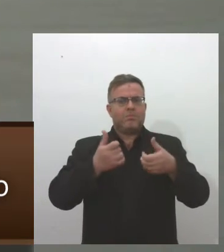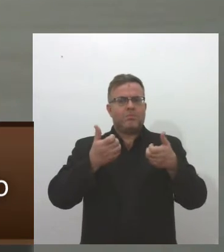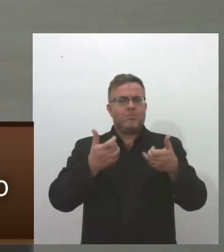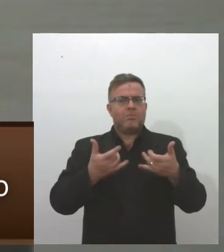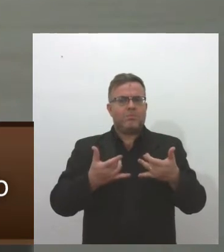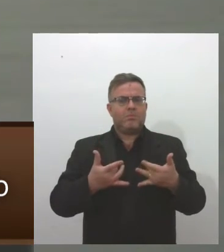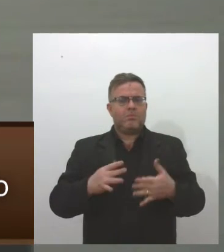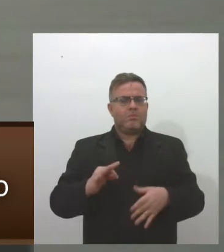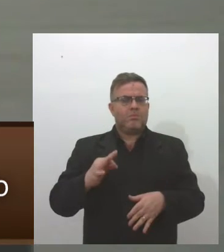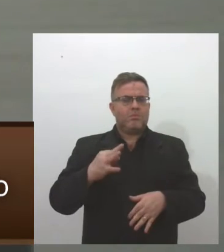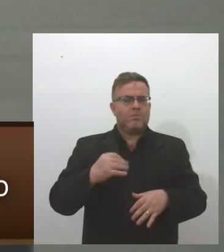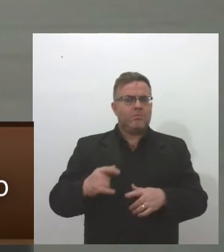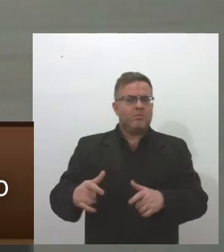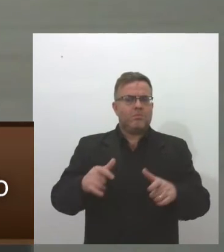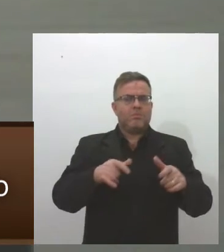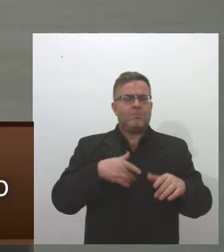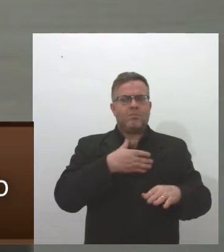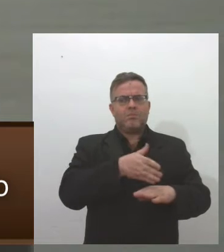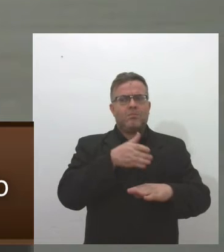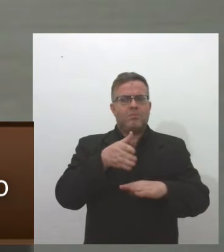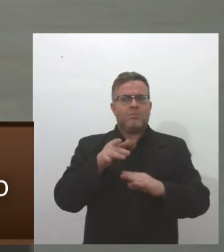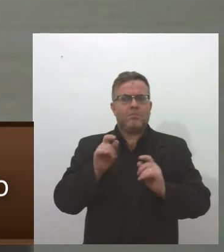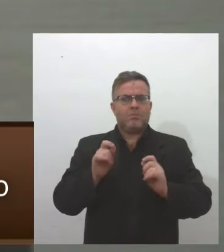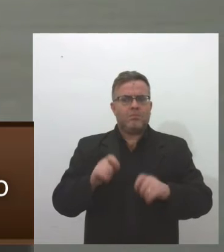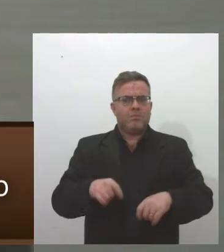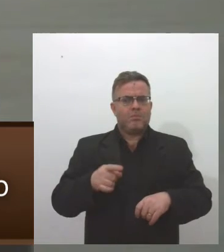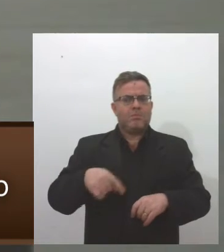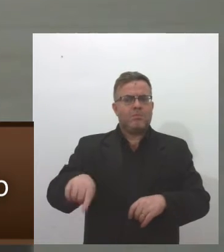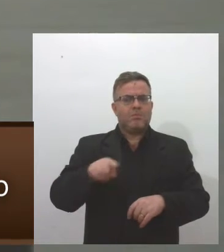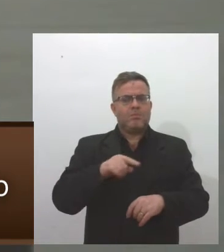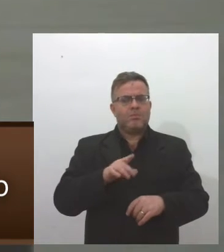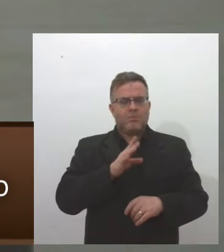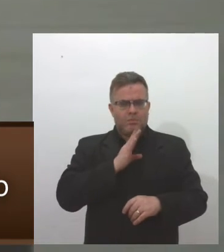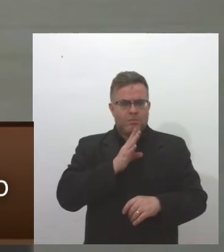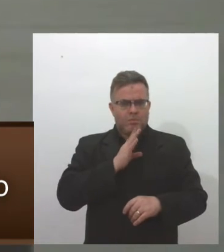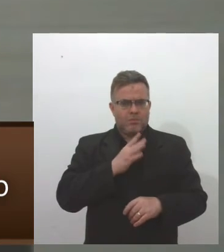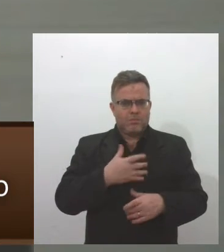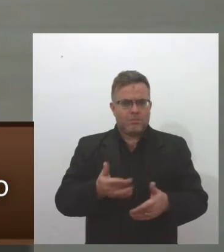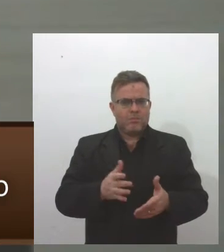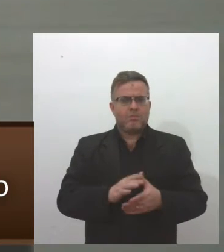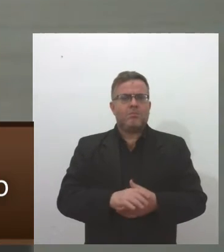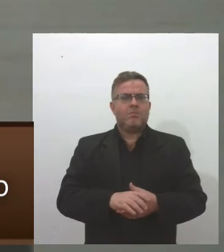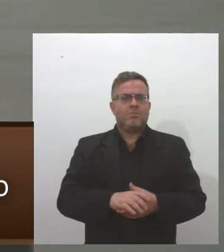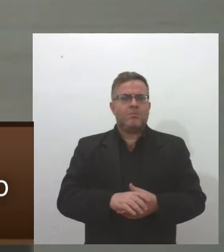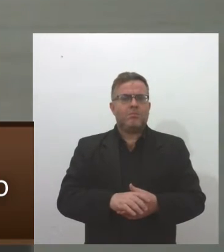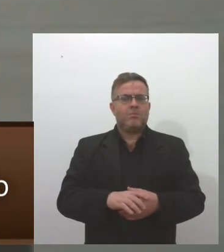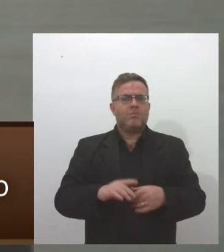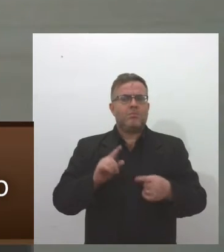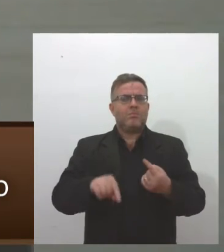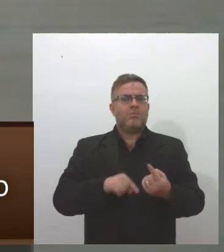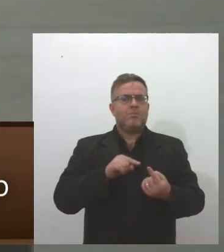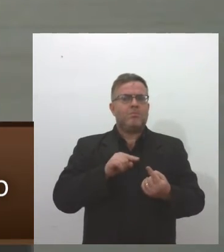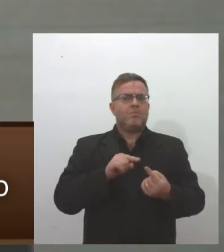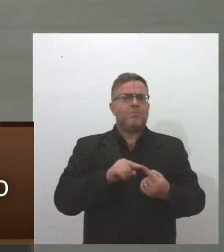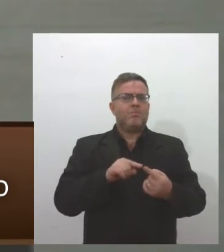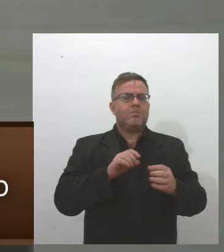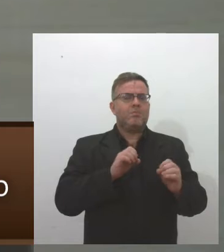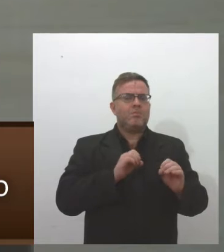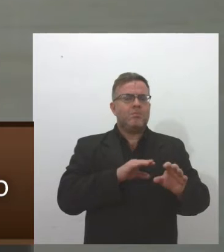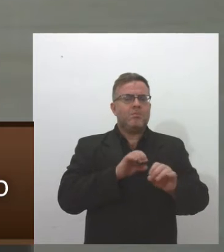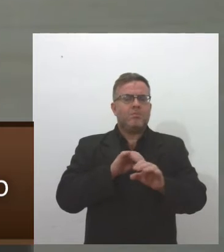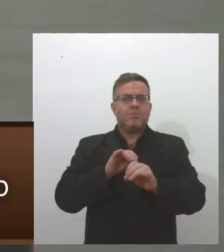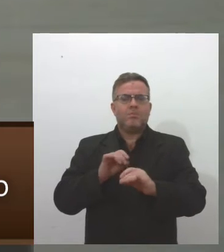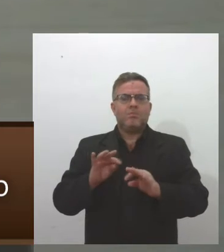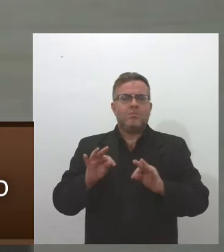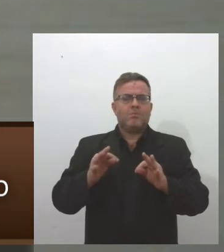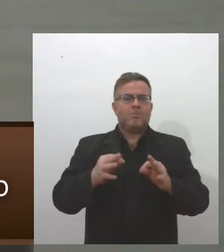de Sergipe para a realização de ações mais direcionadas aos municípios. O intuito é levar o fórum a 10 cidades.